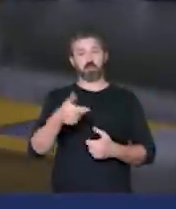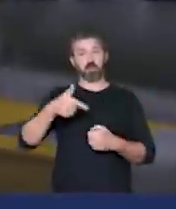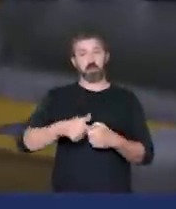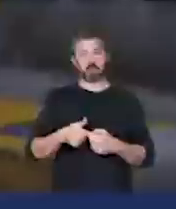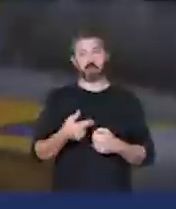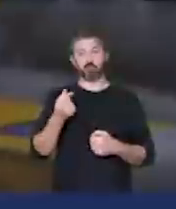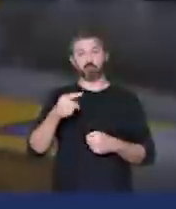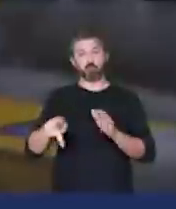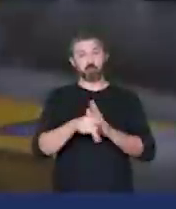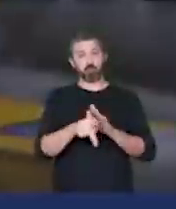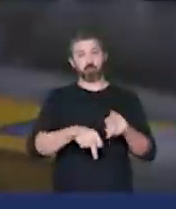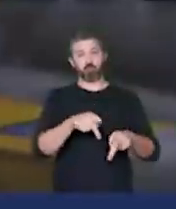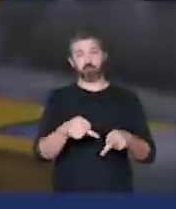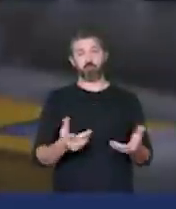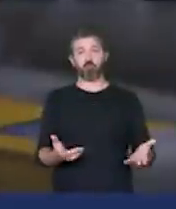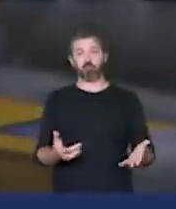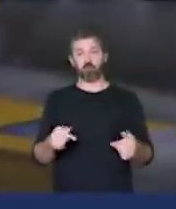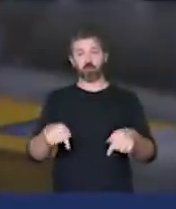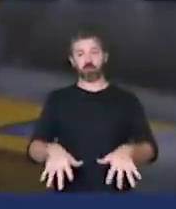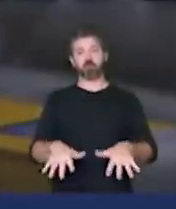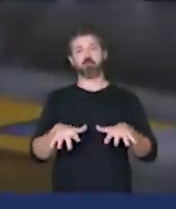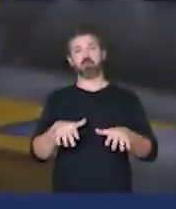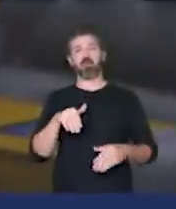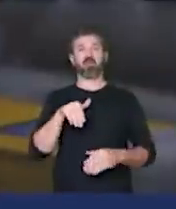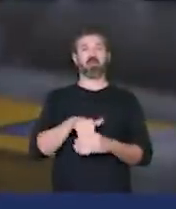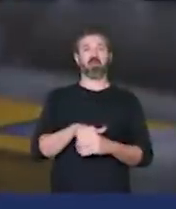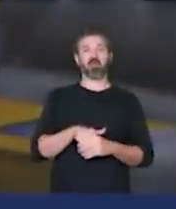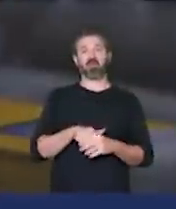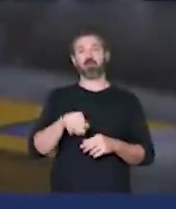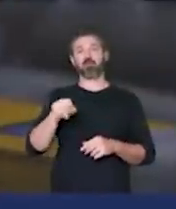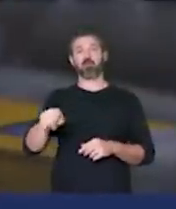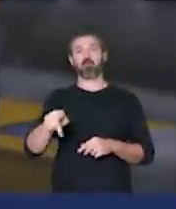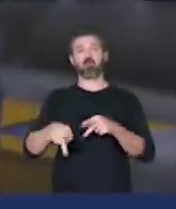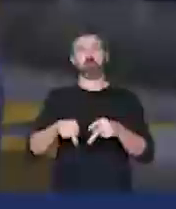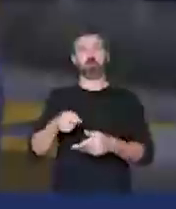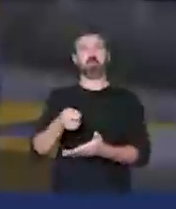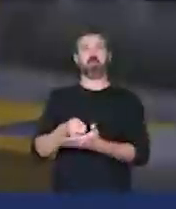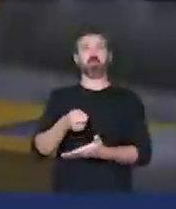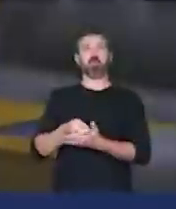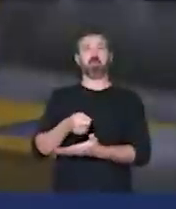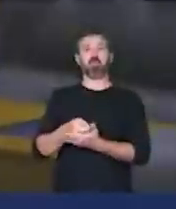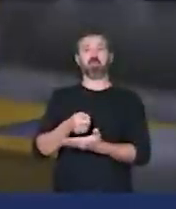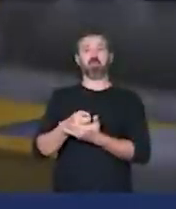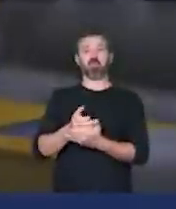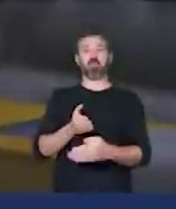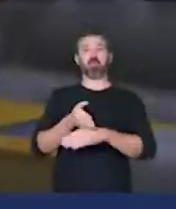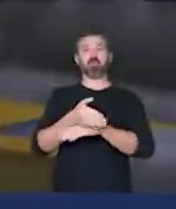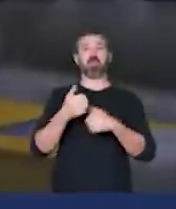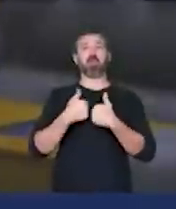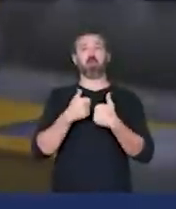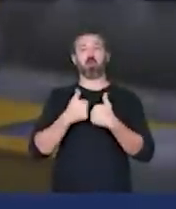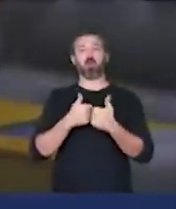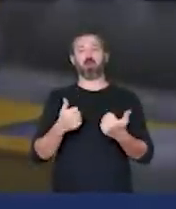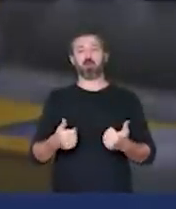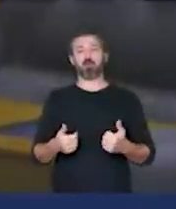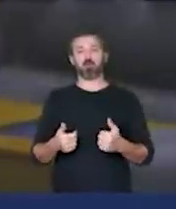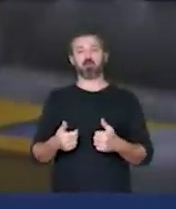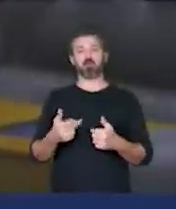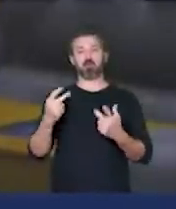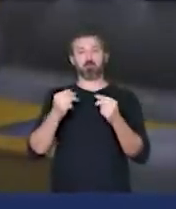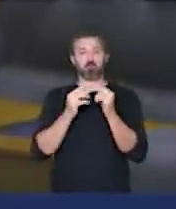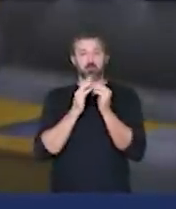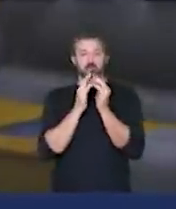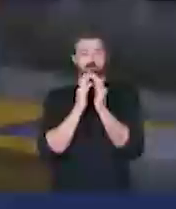da população e no plenário votando para que o sujeito seja obrigado a entrar dentro de um ônibus, ficar igual uma